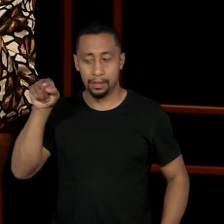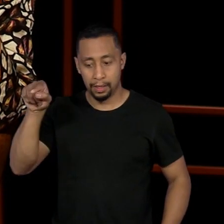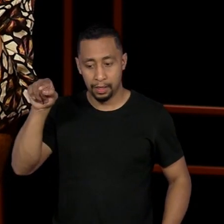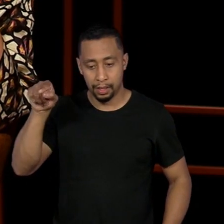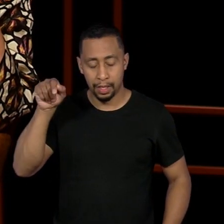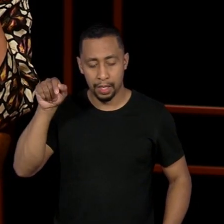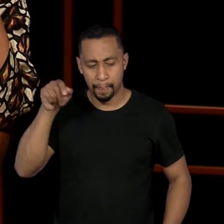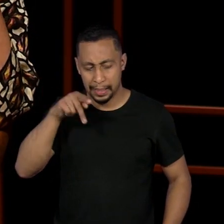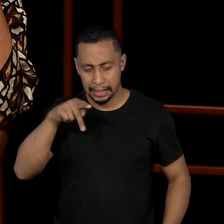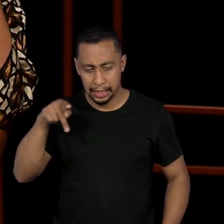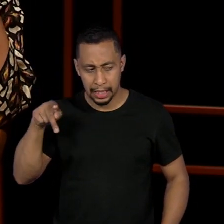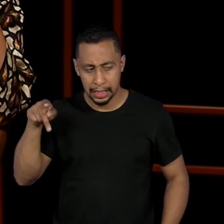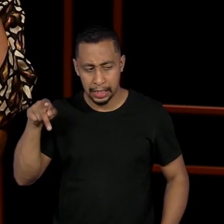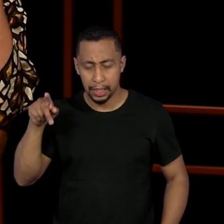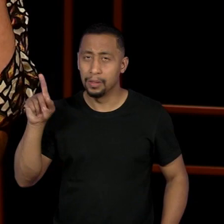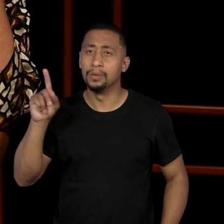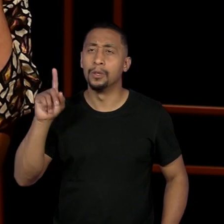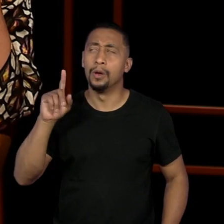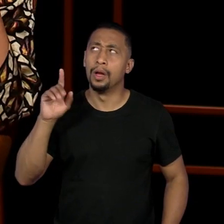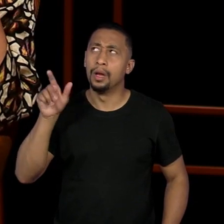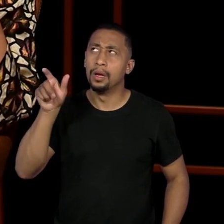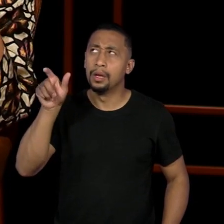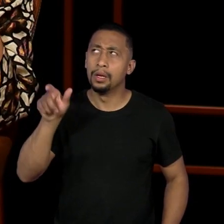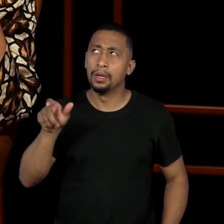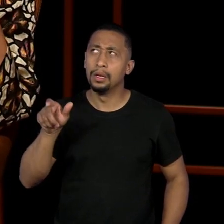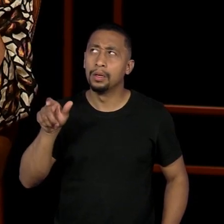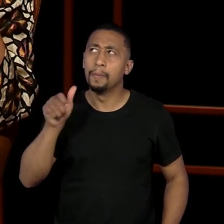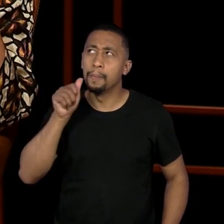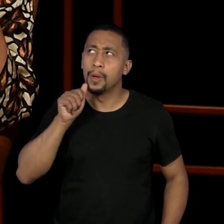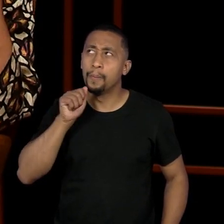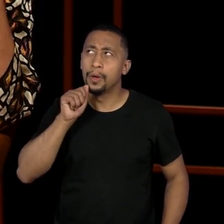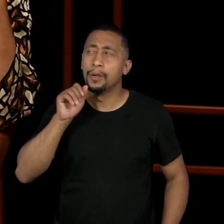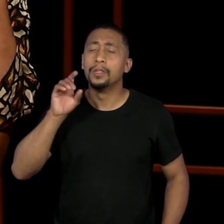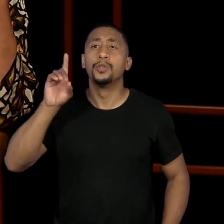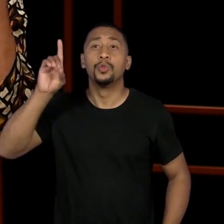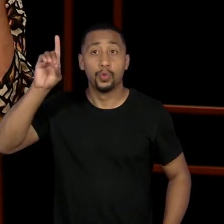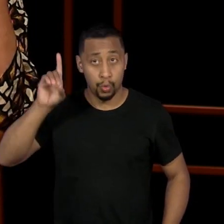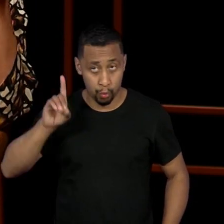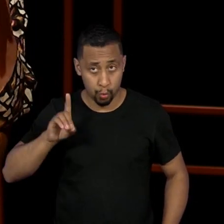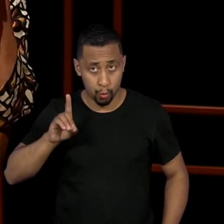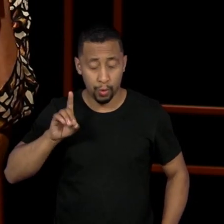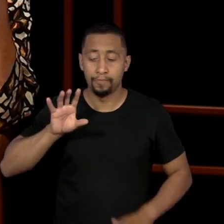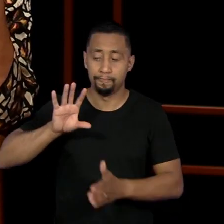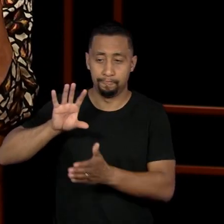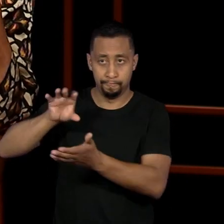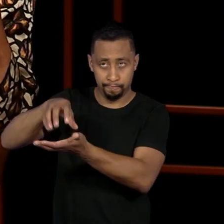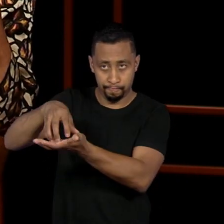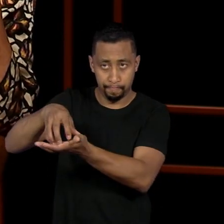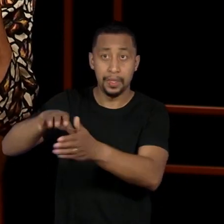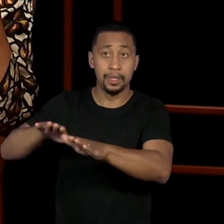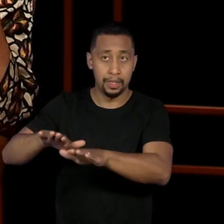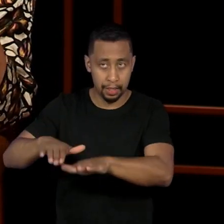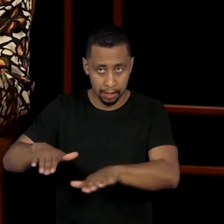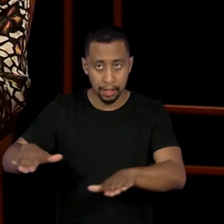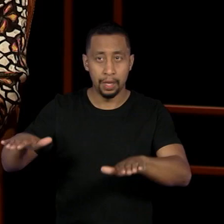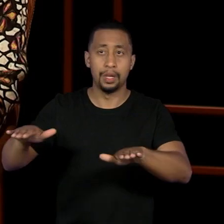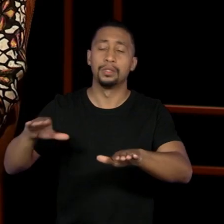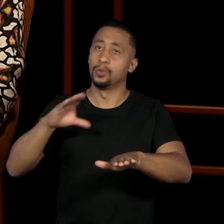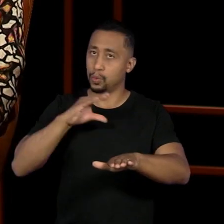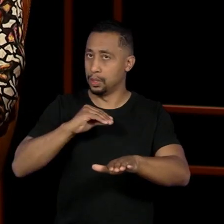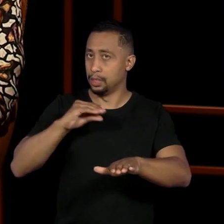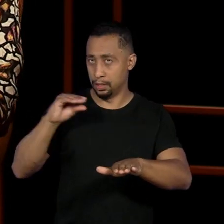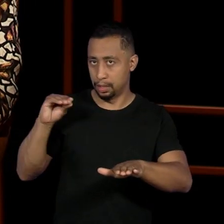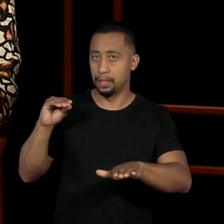era diretora do Departamento Juvenil, Infantil e Recreativos da RTP, da televisão